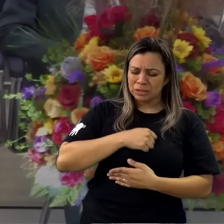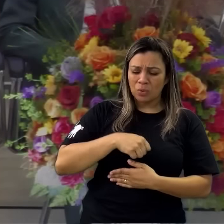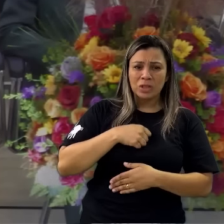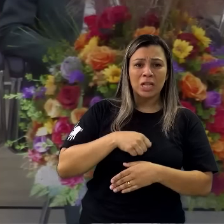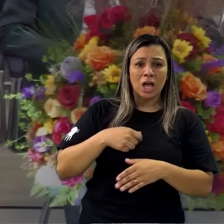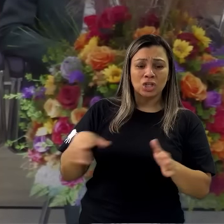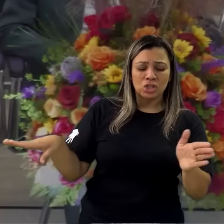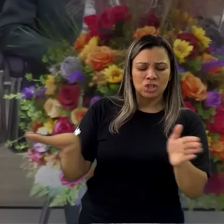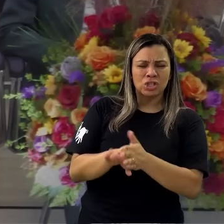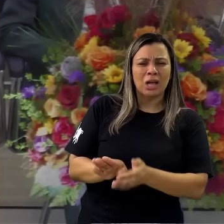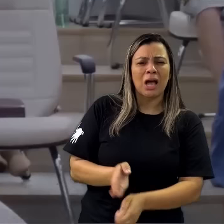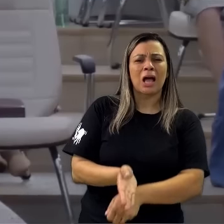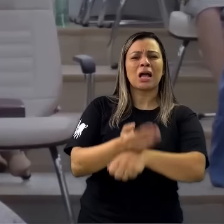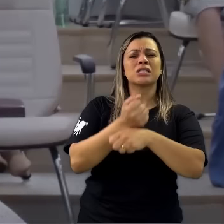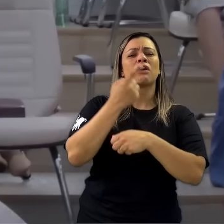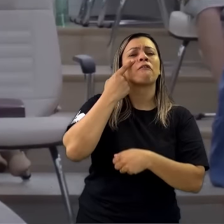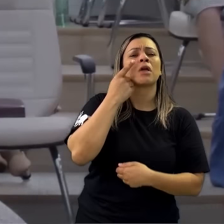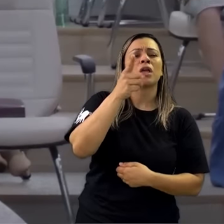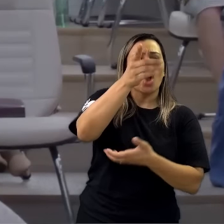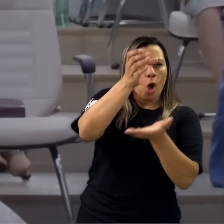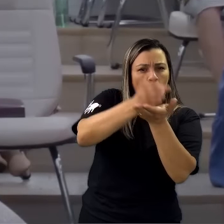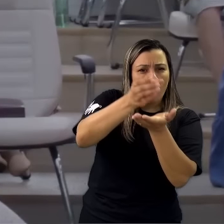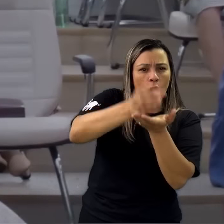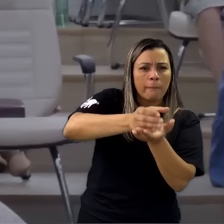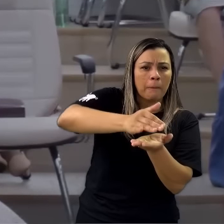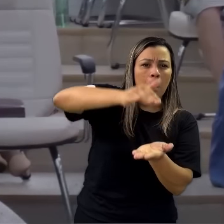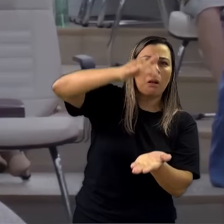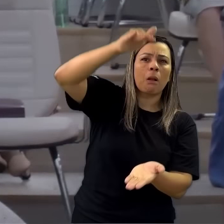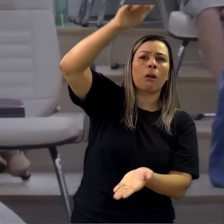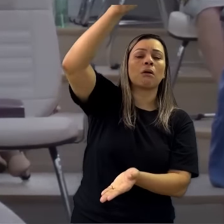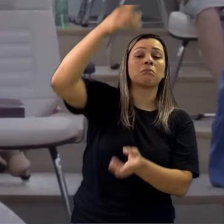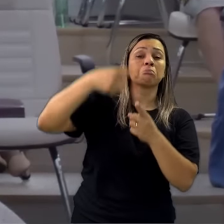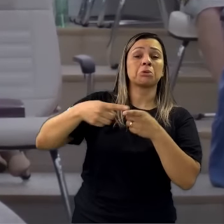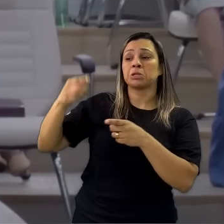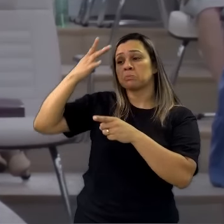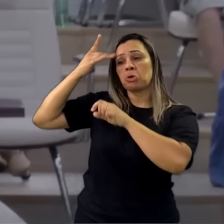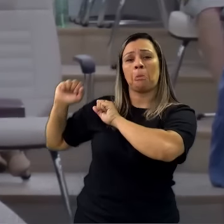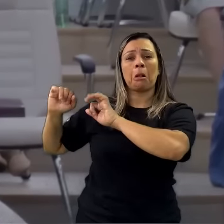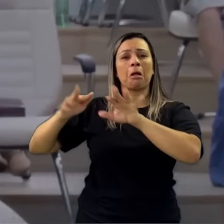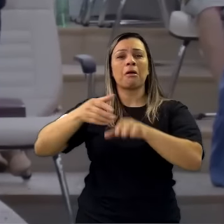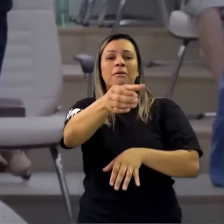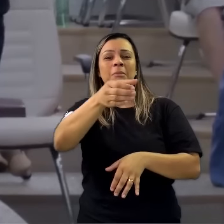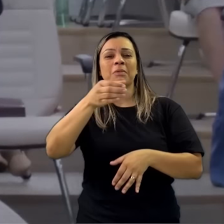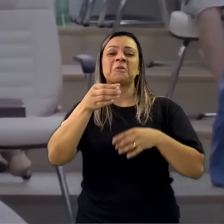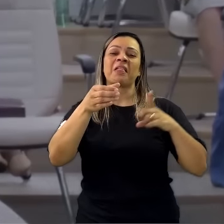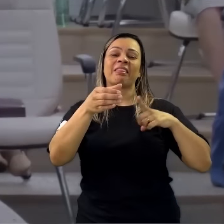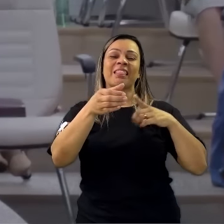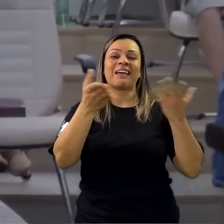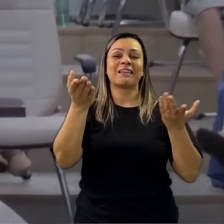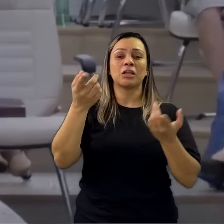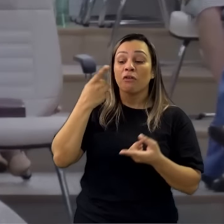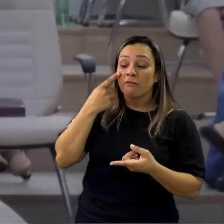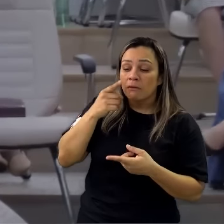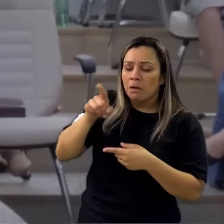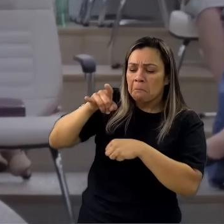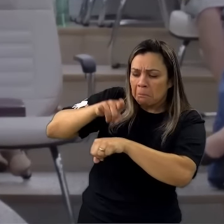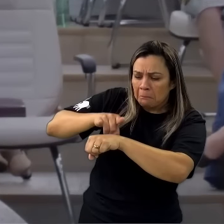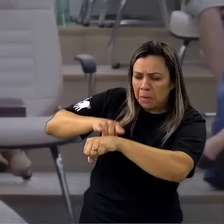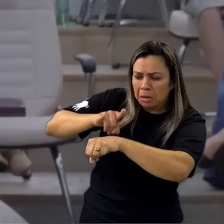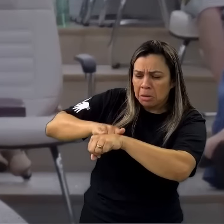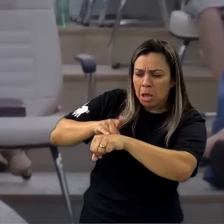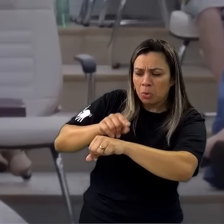mais cedo no na igreja e ver se tem copo nos bebedor para os meus irmãos beber água eu tô com saudade da igreja de ver se o banheiro tá em dia para os